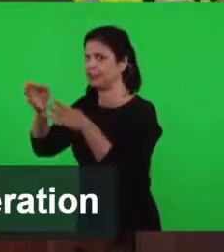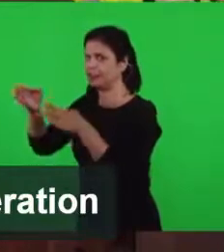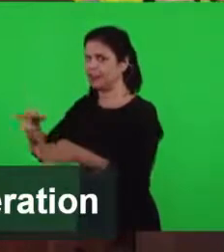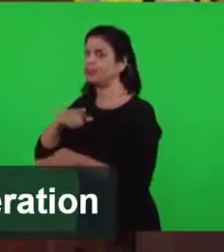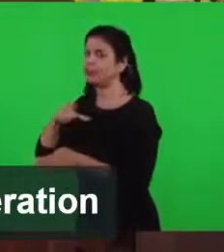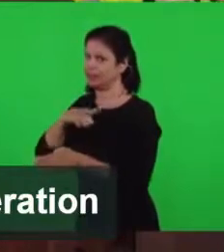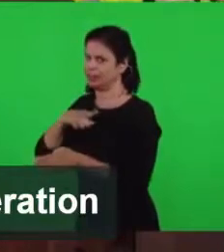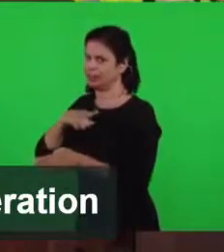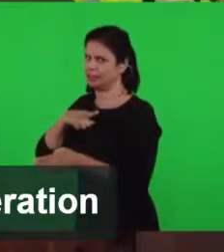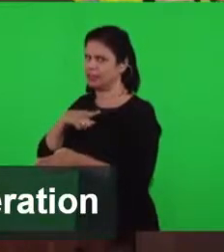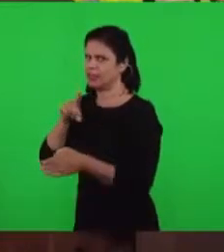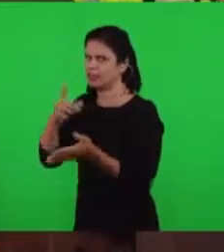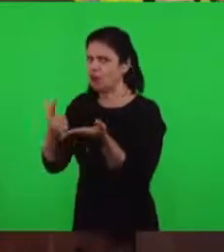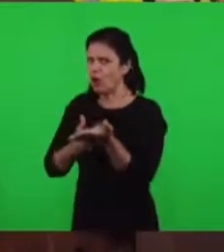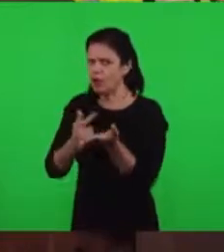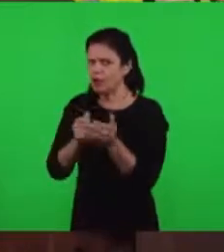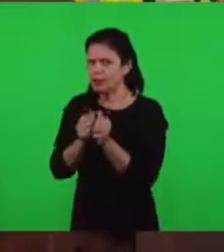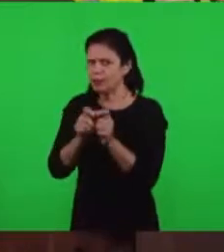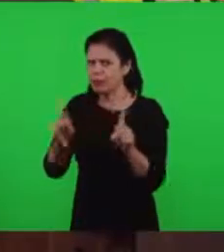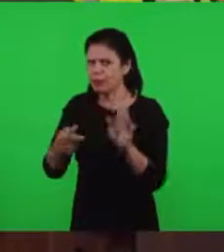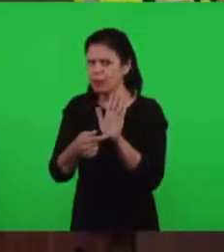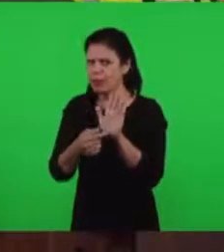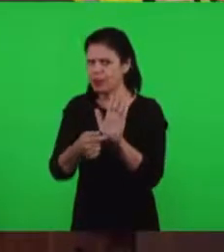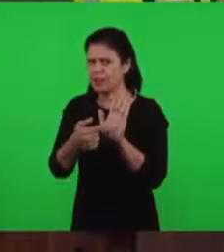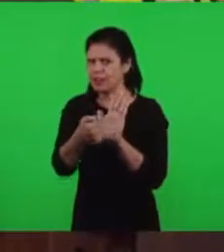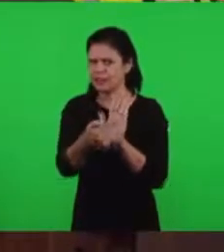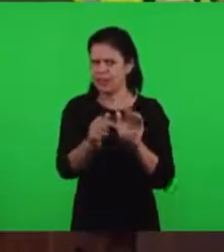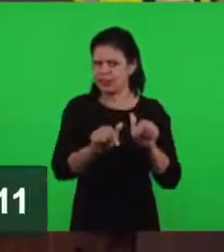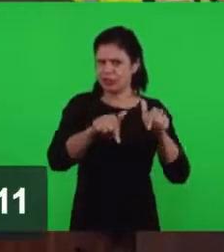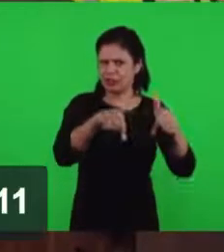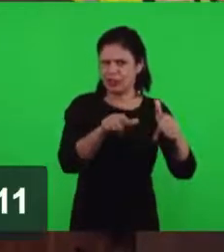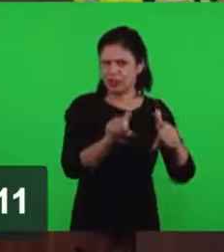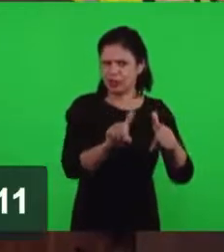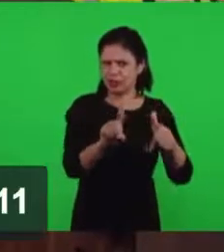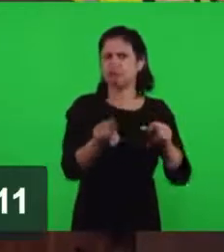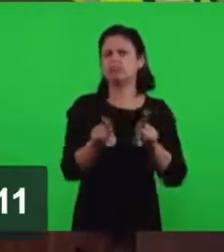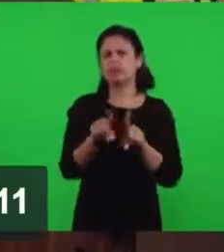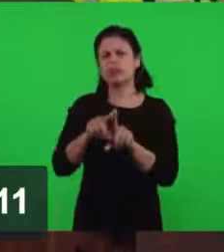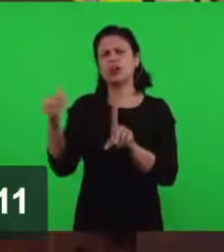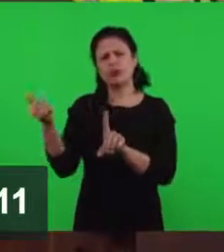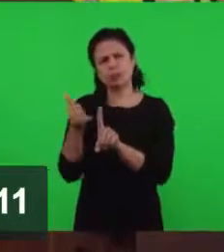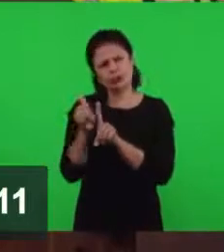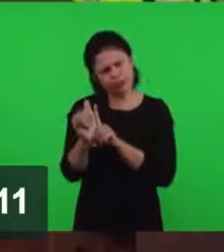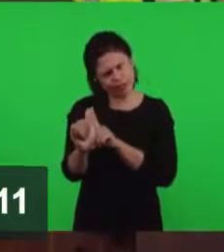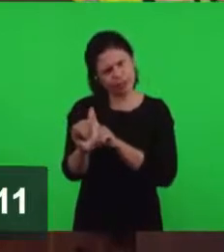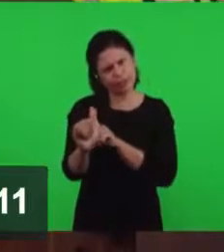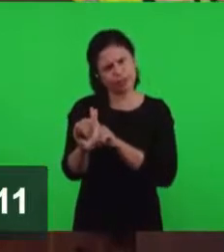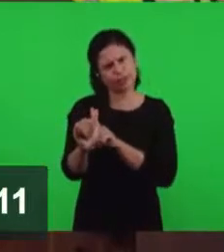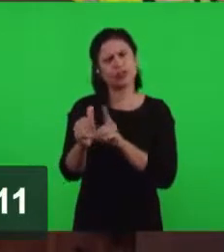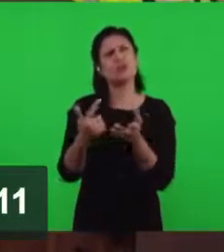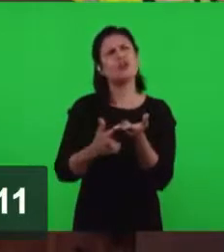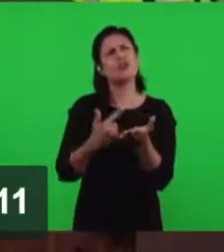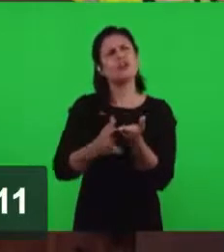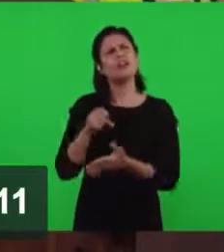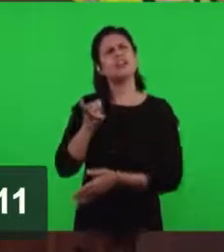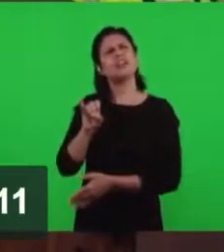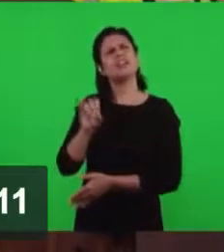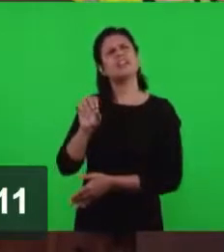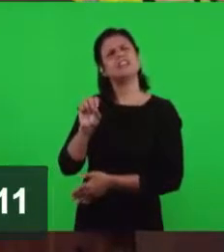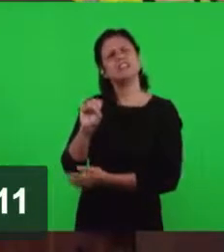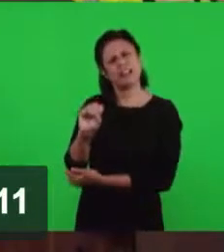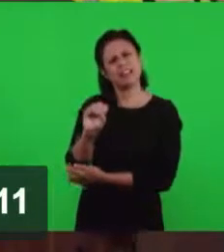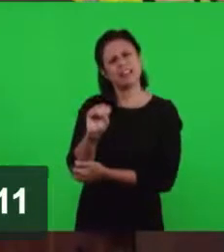nessa operação dos sete espírito de deus como também profeticamente no livro de isaías no capítulo